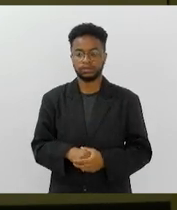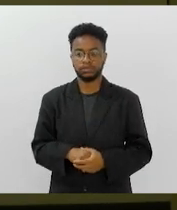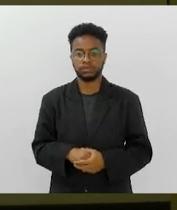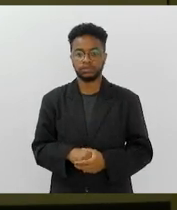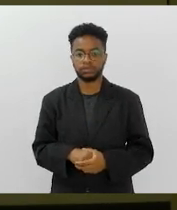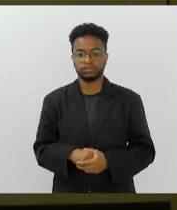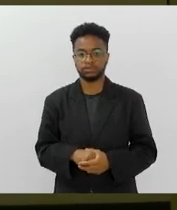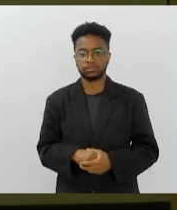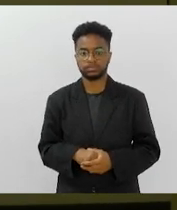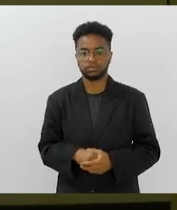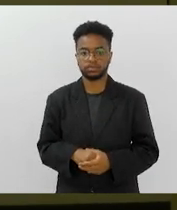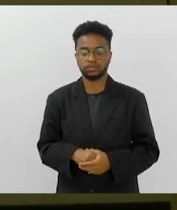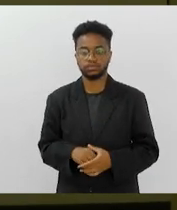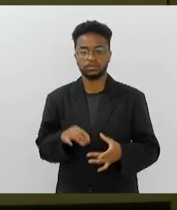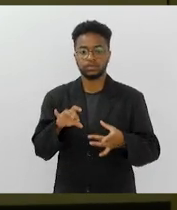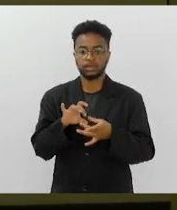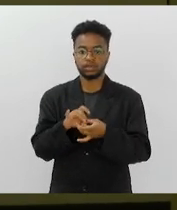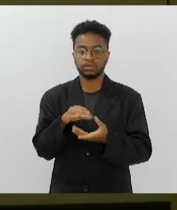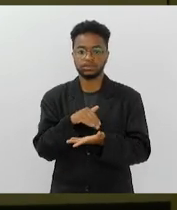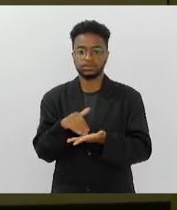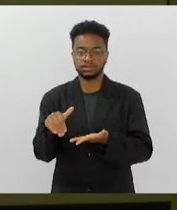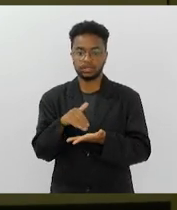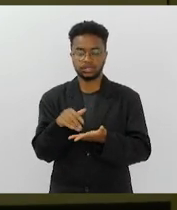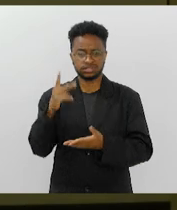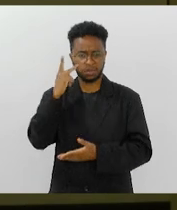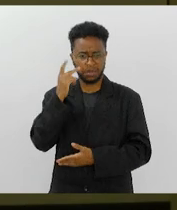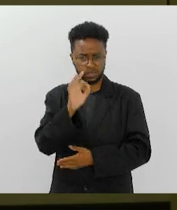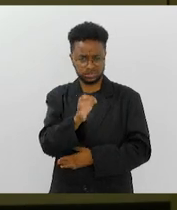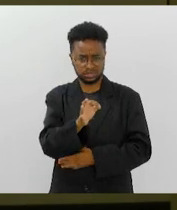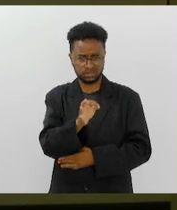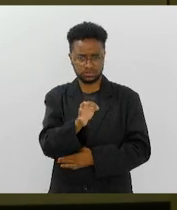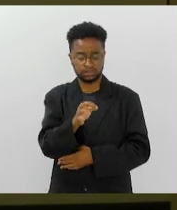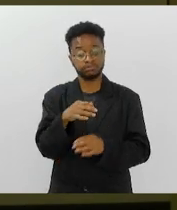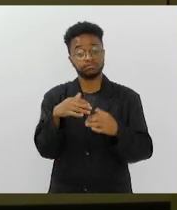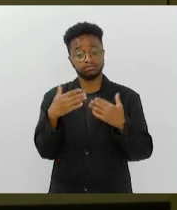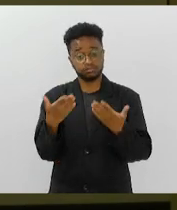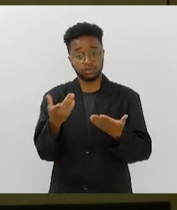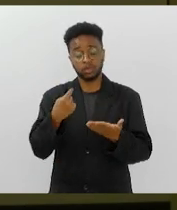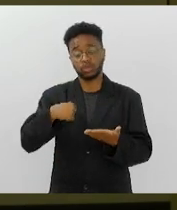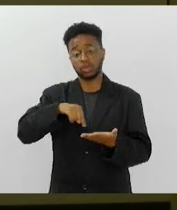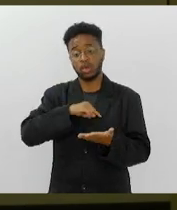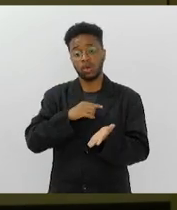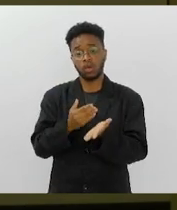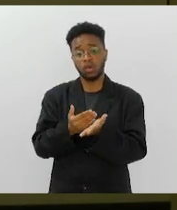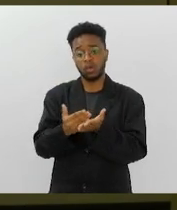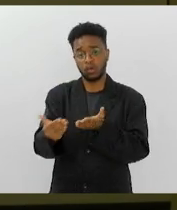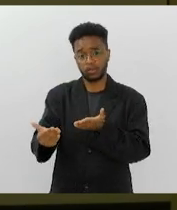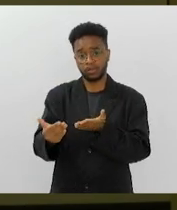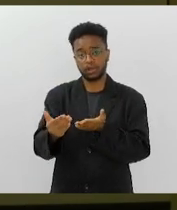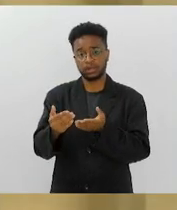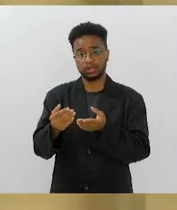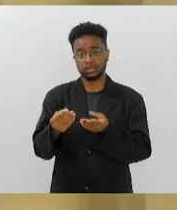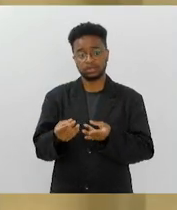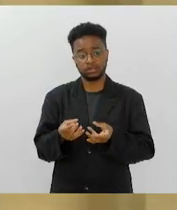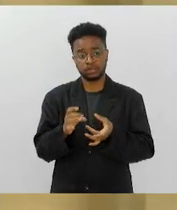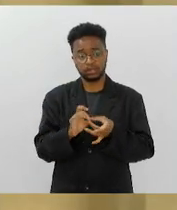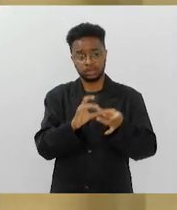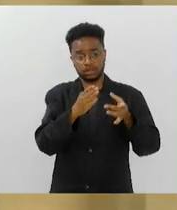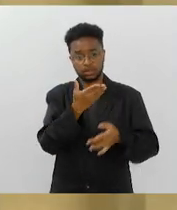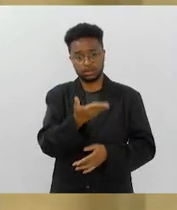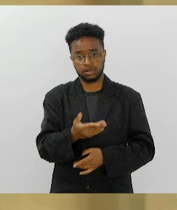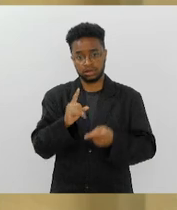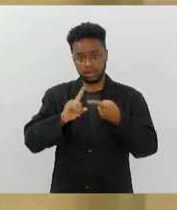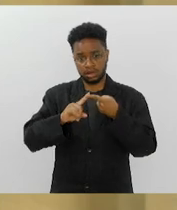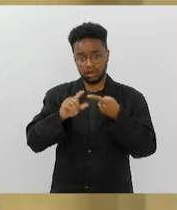lá da Secretaria de São Paulo, é isso? Então, a gente começa com a palavra da Ana Rafaela